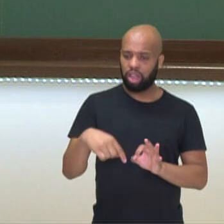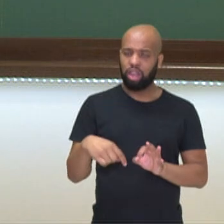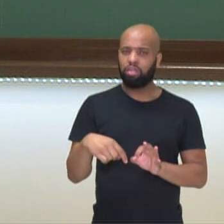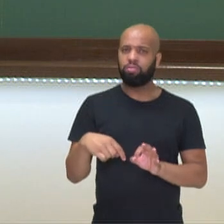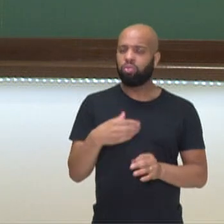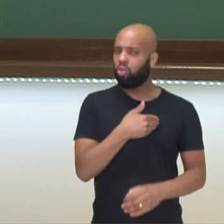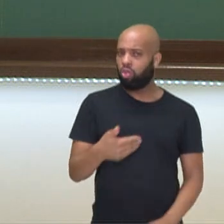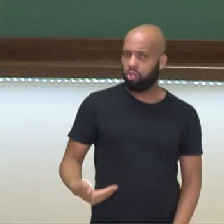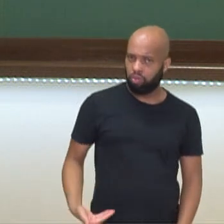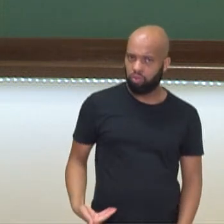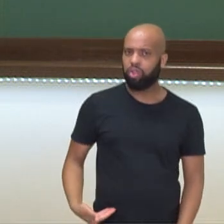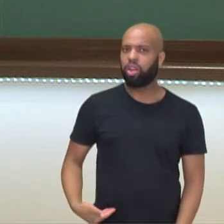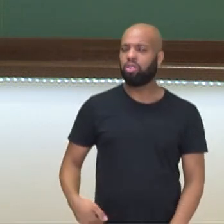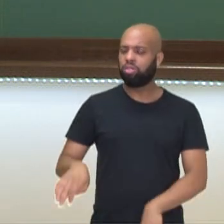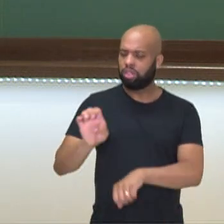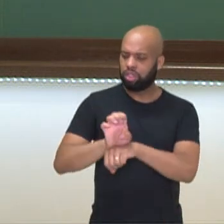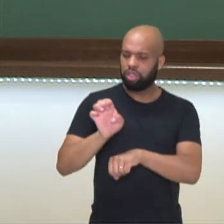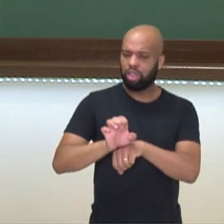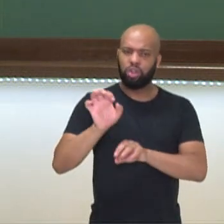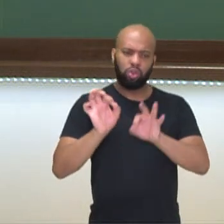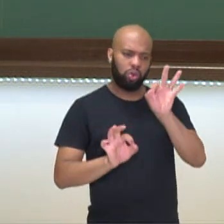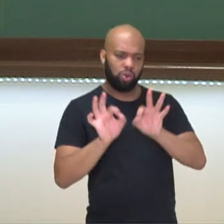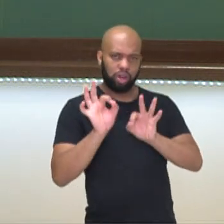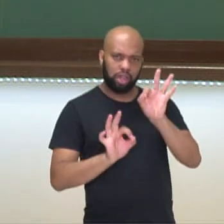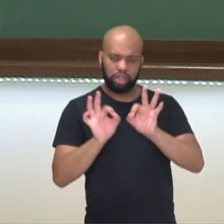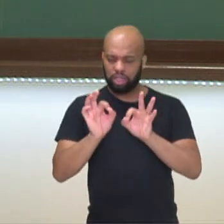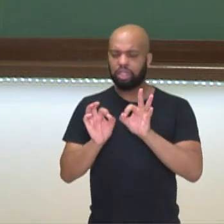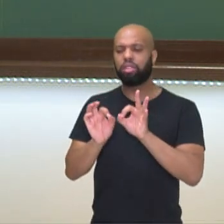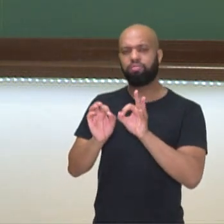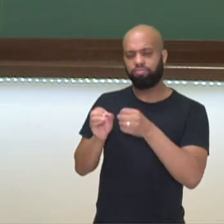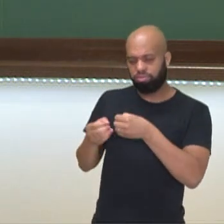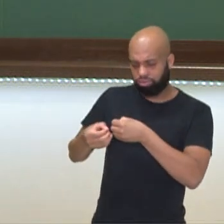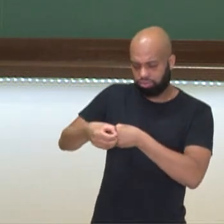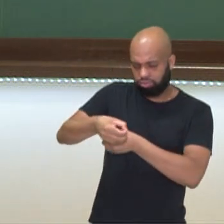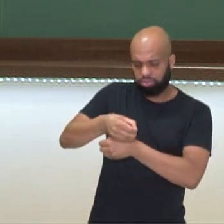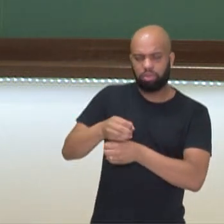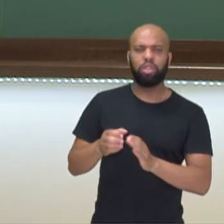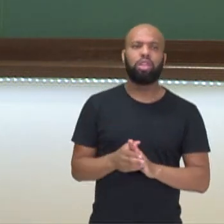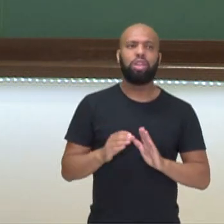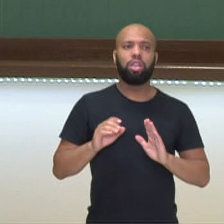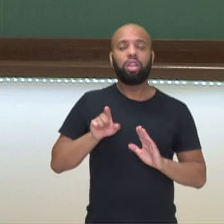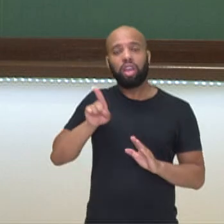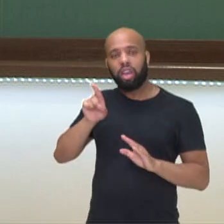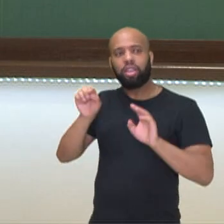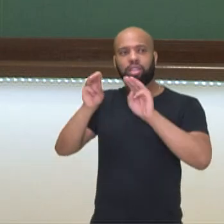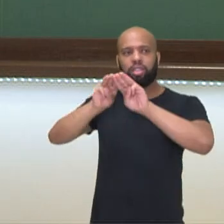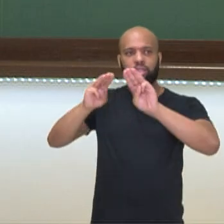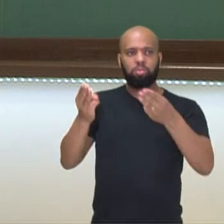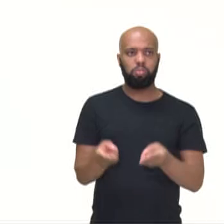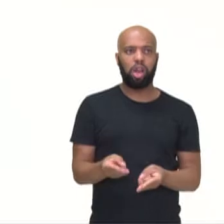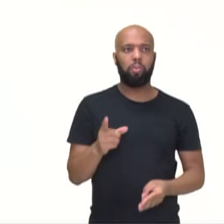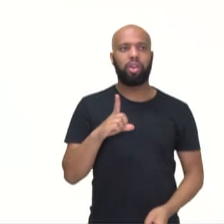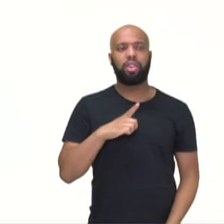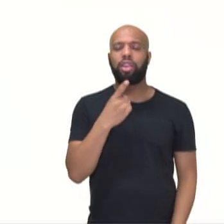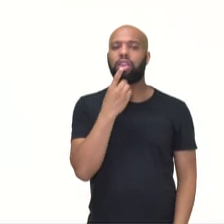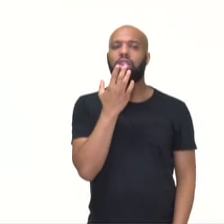nesse estado a organização dessas regiões metropolitanas. Então, tudo neste mapa que está em